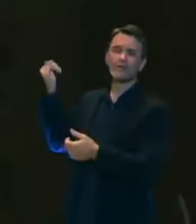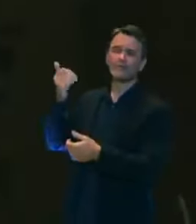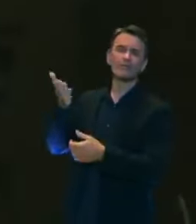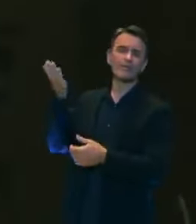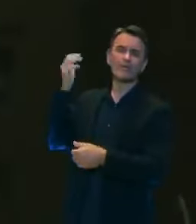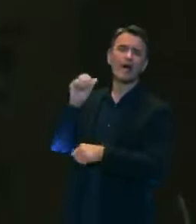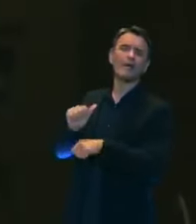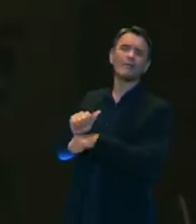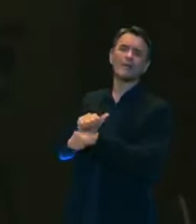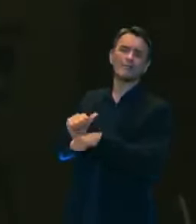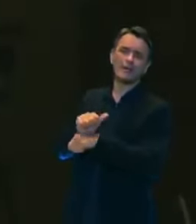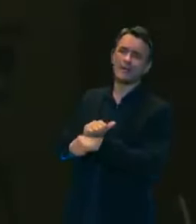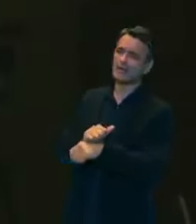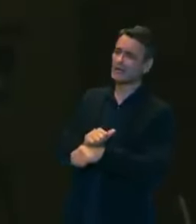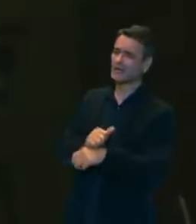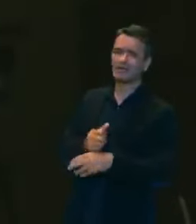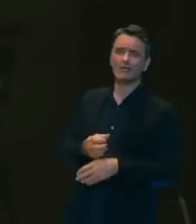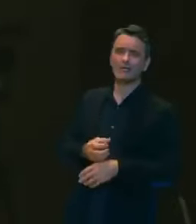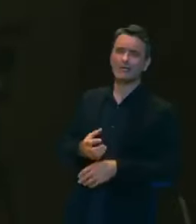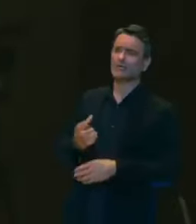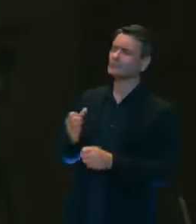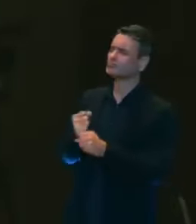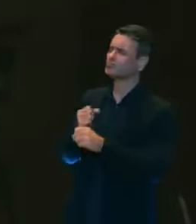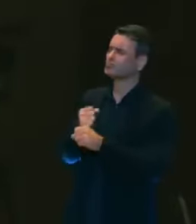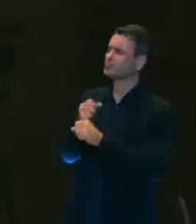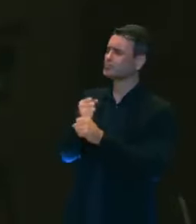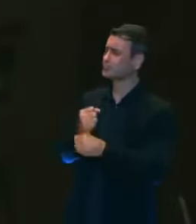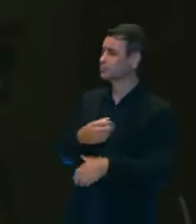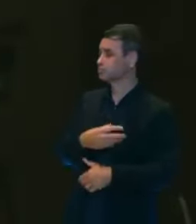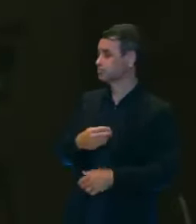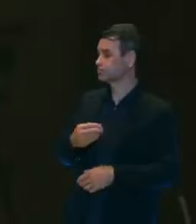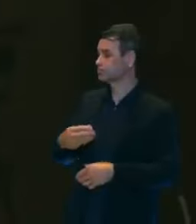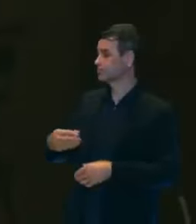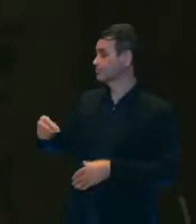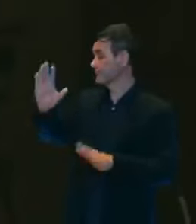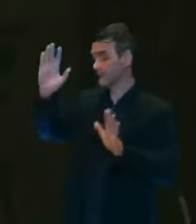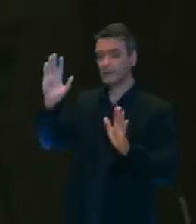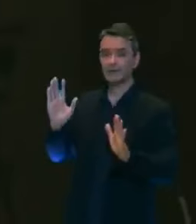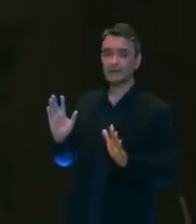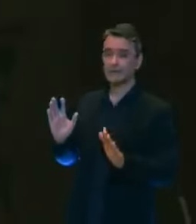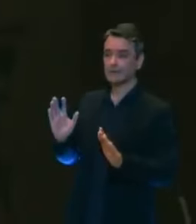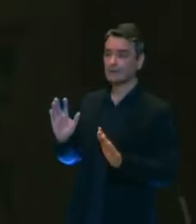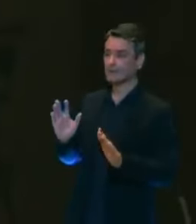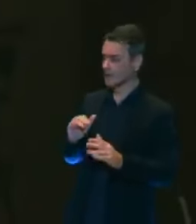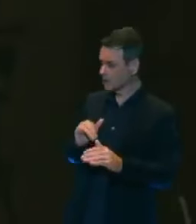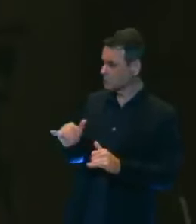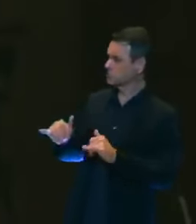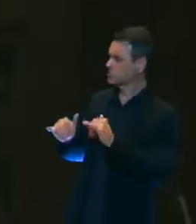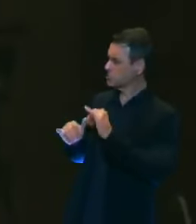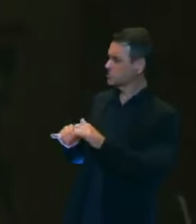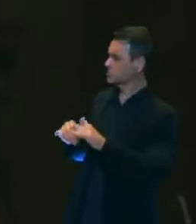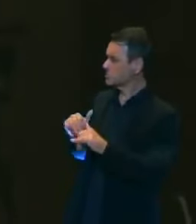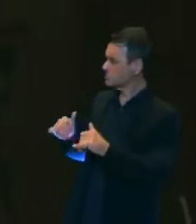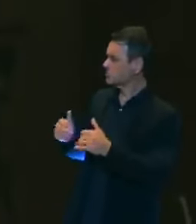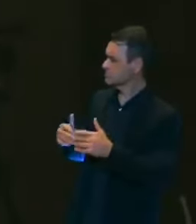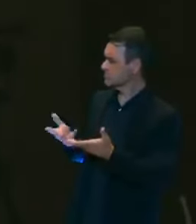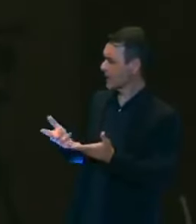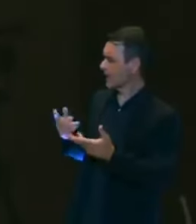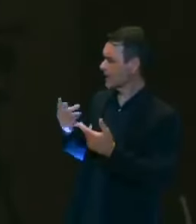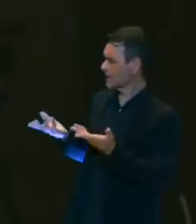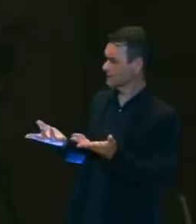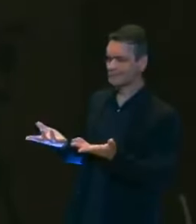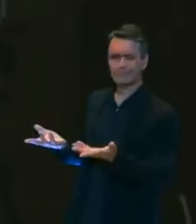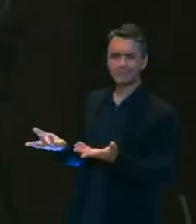filhos seriam incontáveis, ele vai te dar muitos filhos. Ele começou a ministrar na minha vida. Não importa o